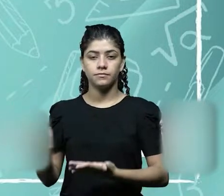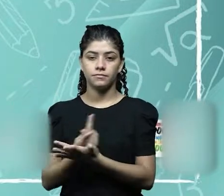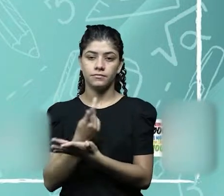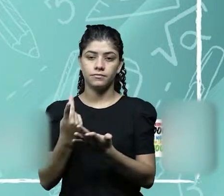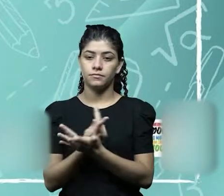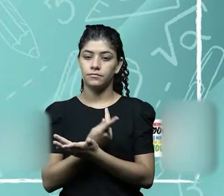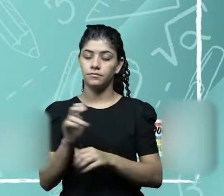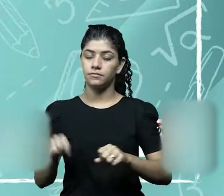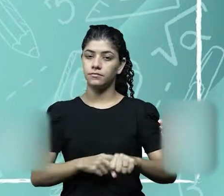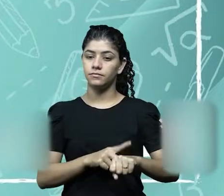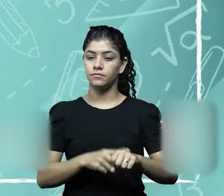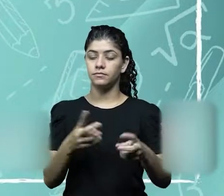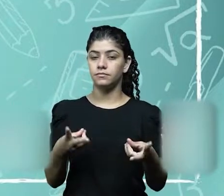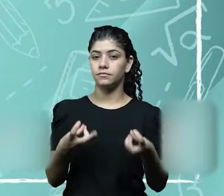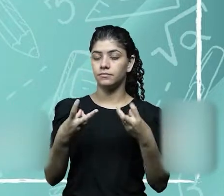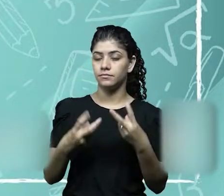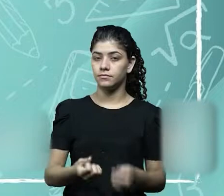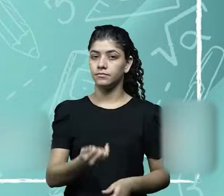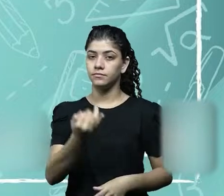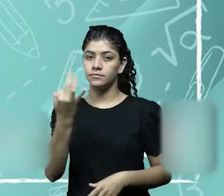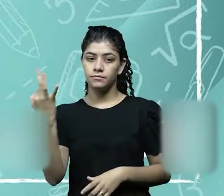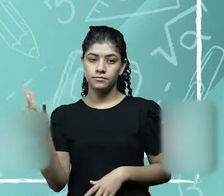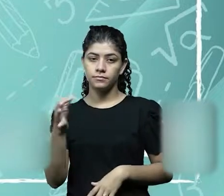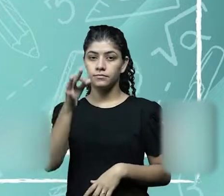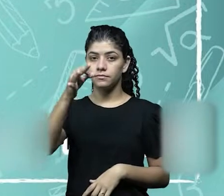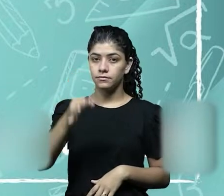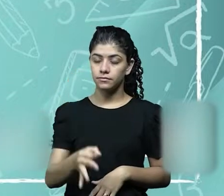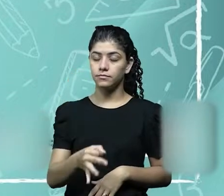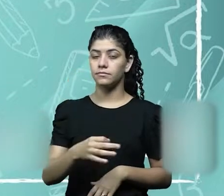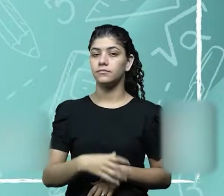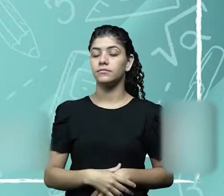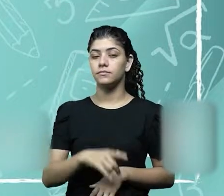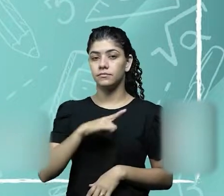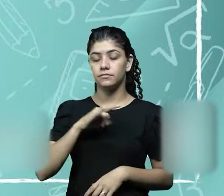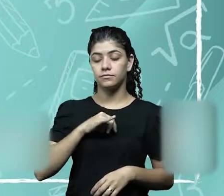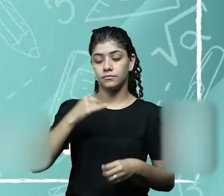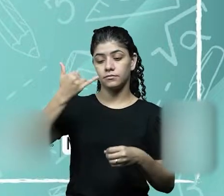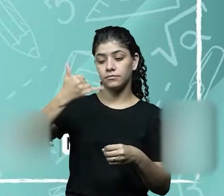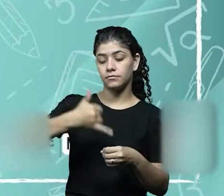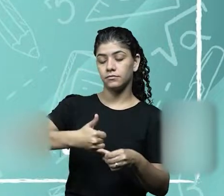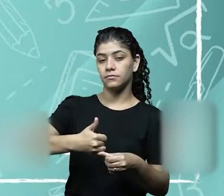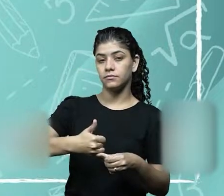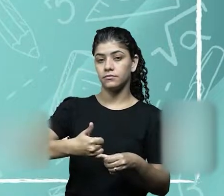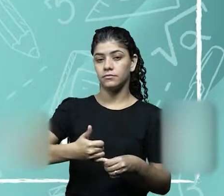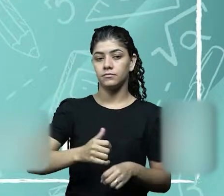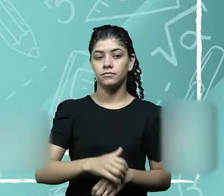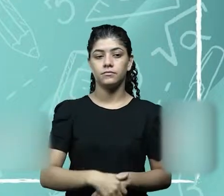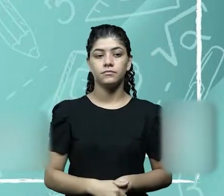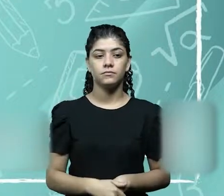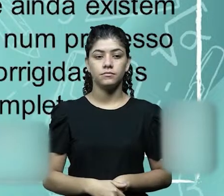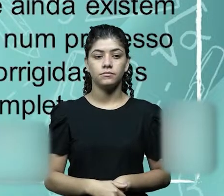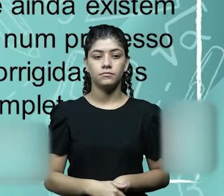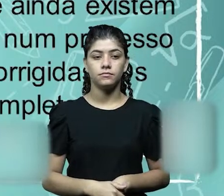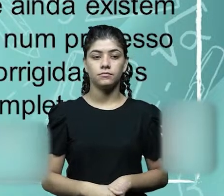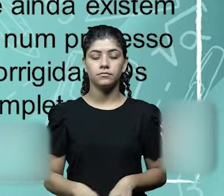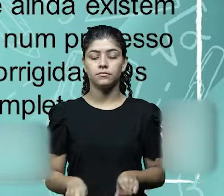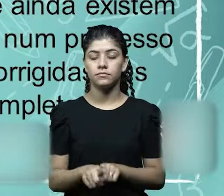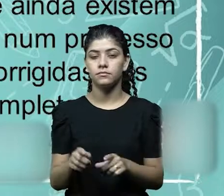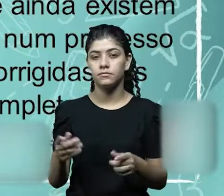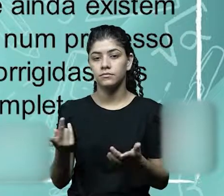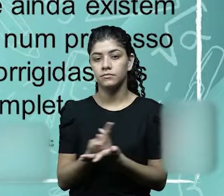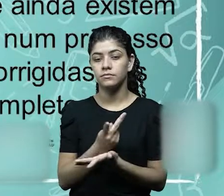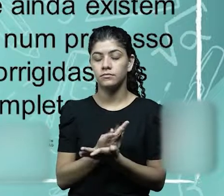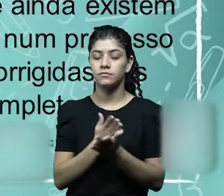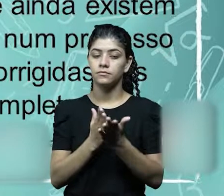o erro na hora de se identificar a quantidade de líquido que tem dentro daquele cilindro. Erros